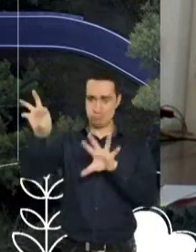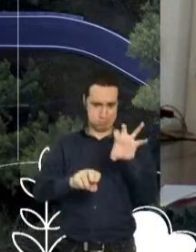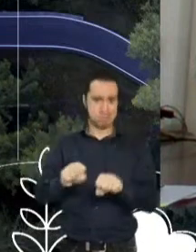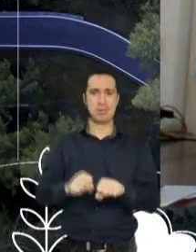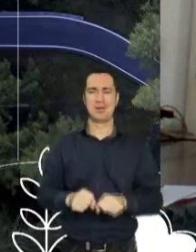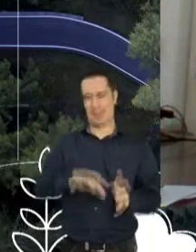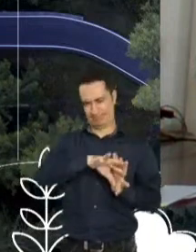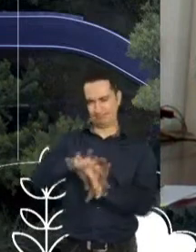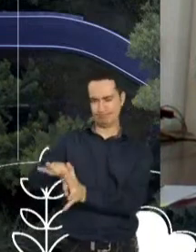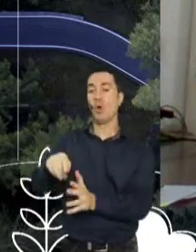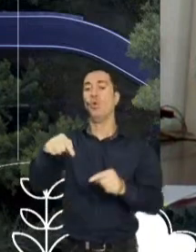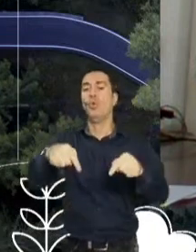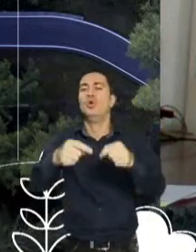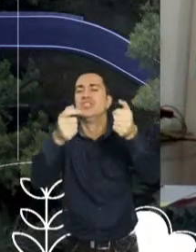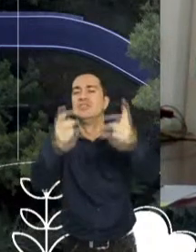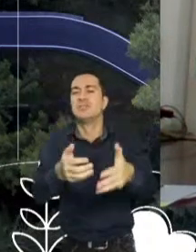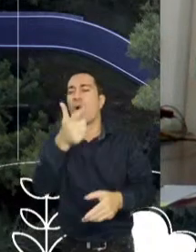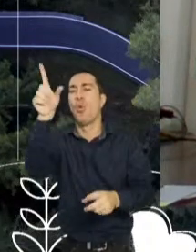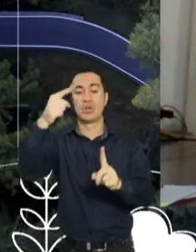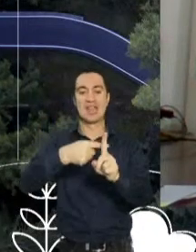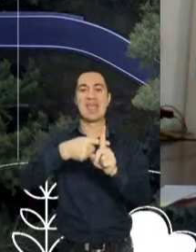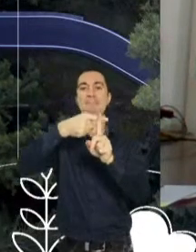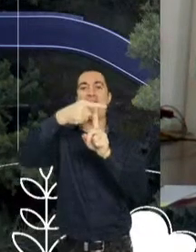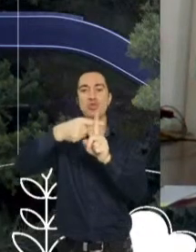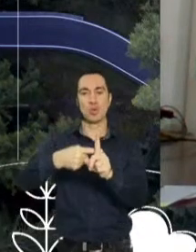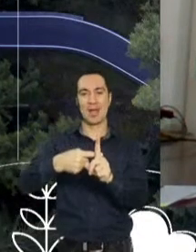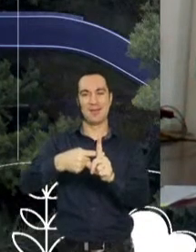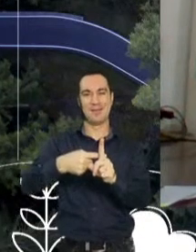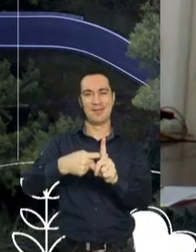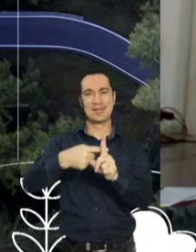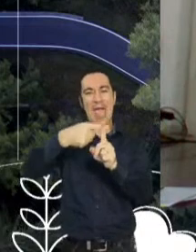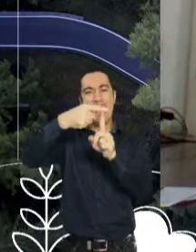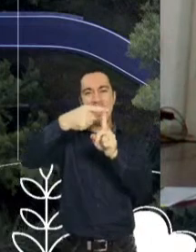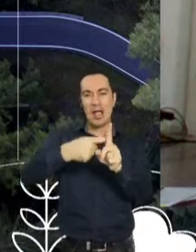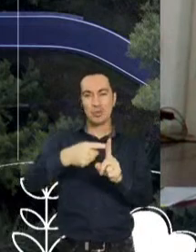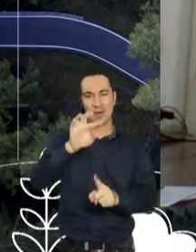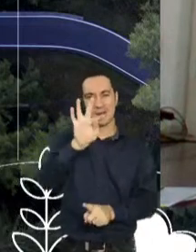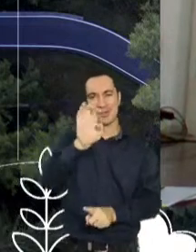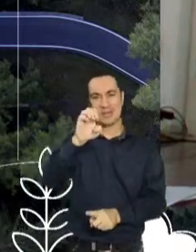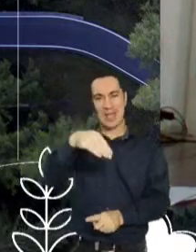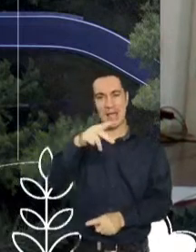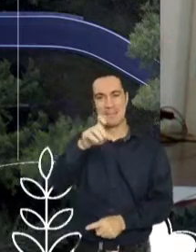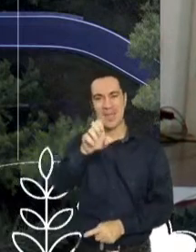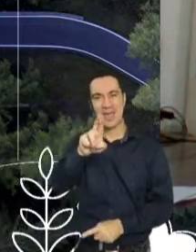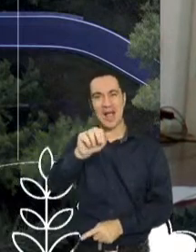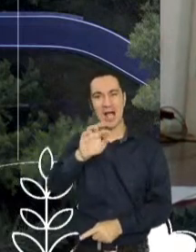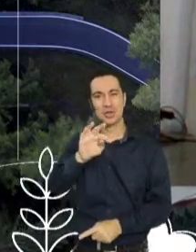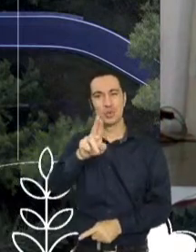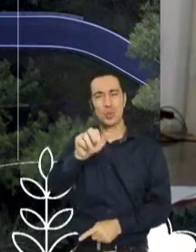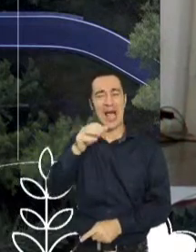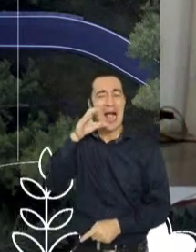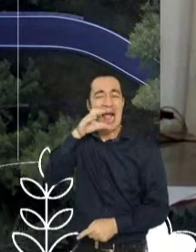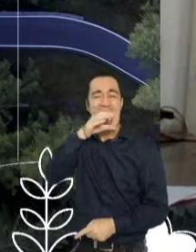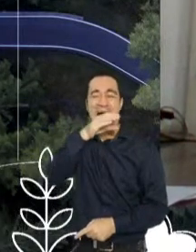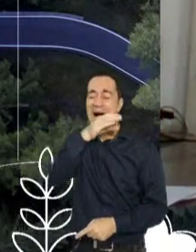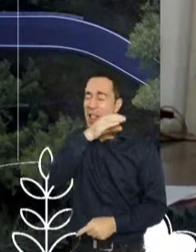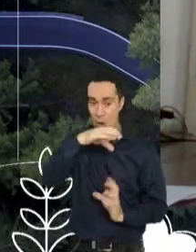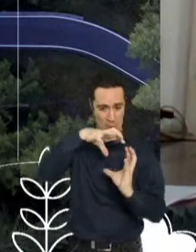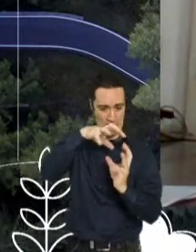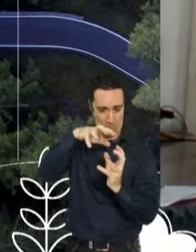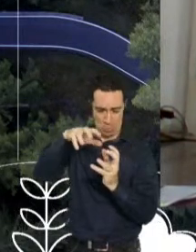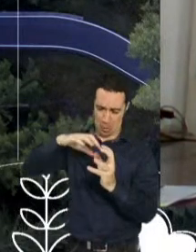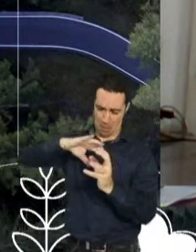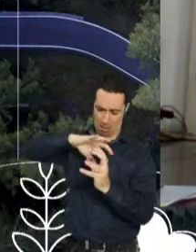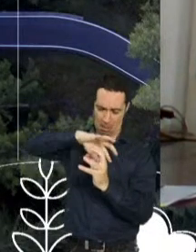não vou falar disso, eu vou falar sobre a temperatura mesmo, né? O que acontece com esse calor prolongado e